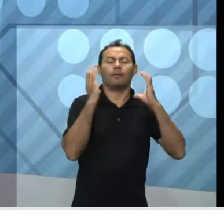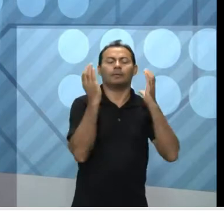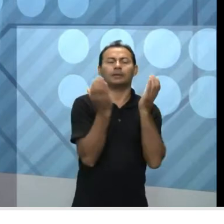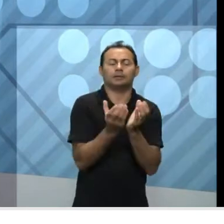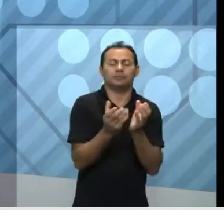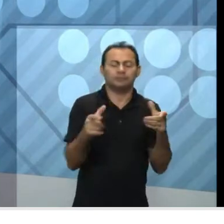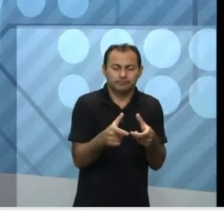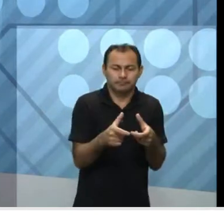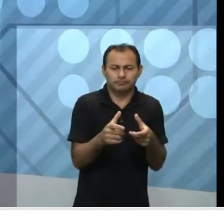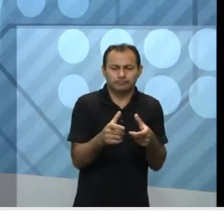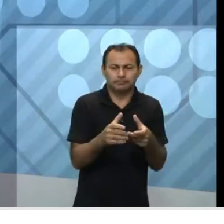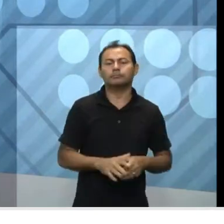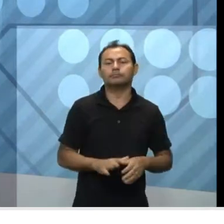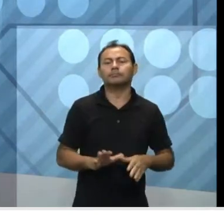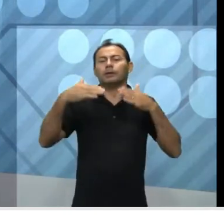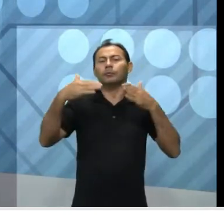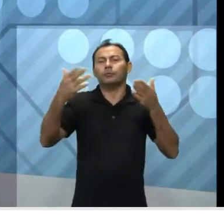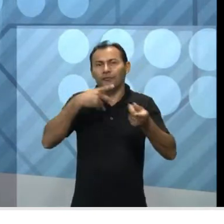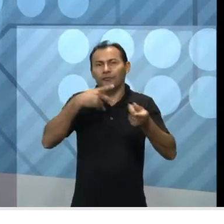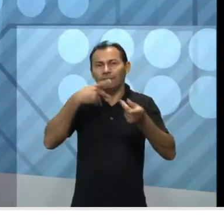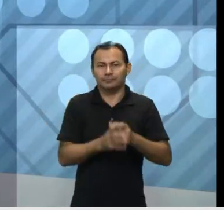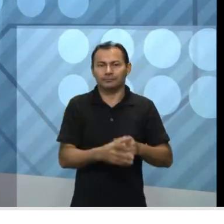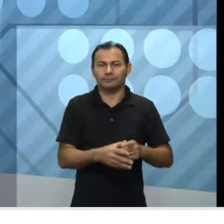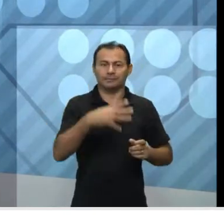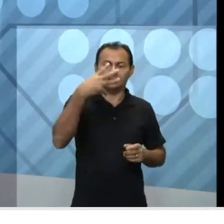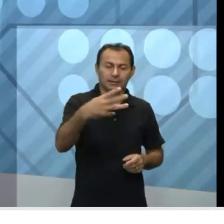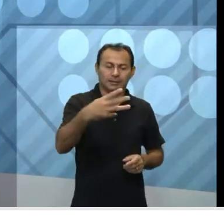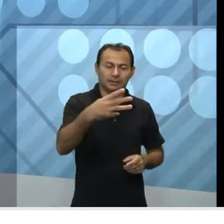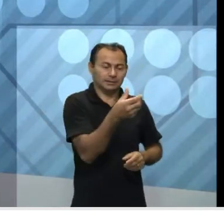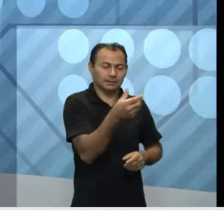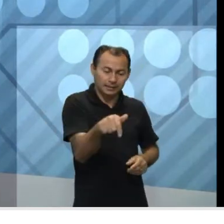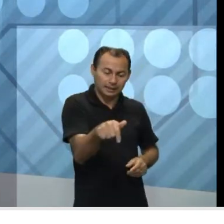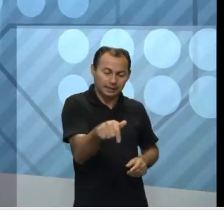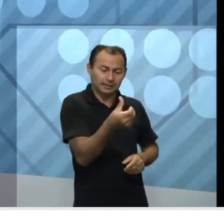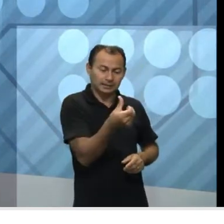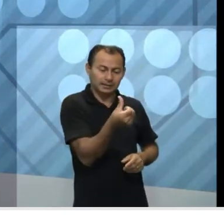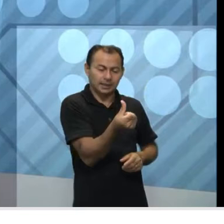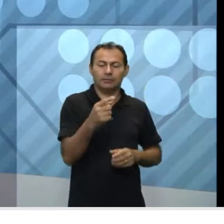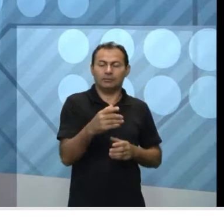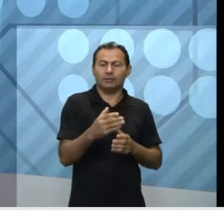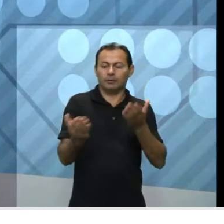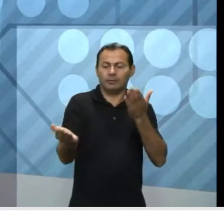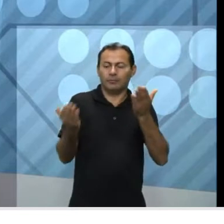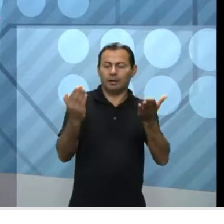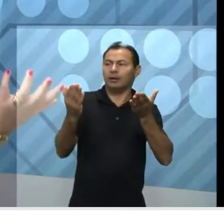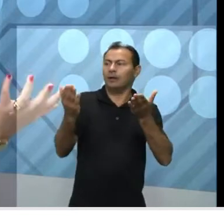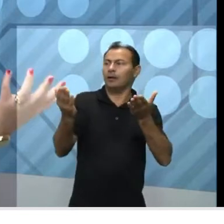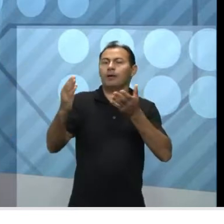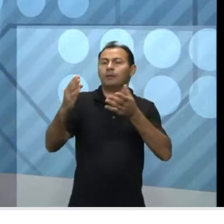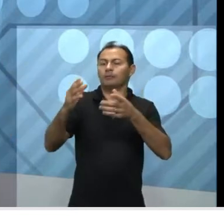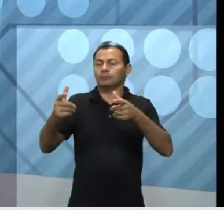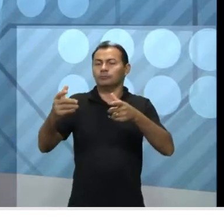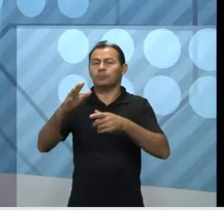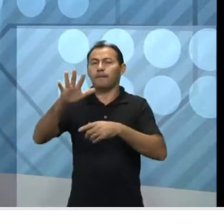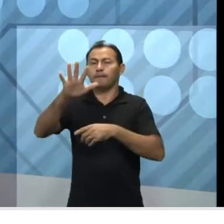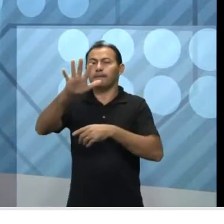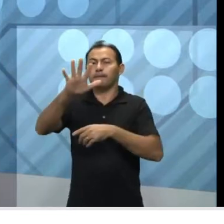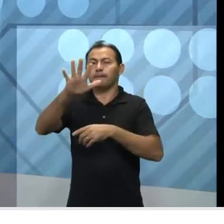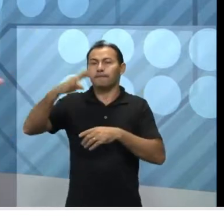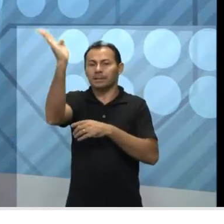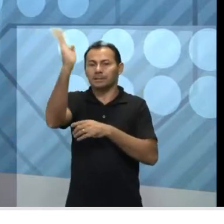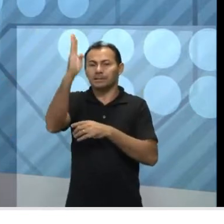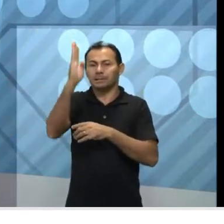vamos colocar esses 376 mil frente à população brasileira, que é mais de 190, então é